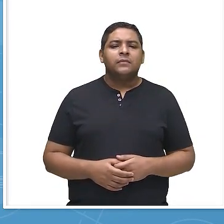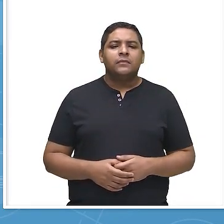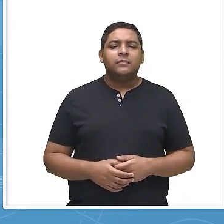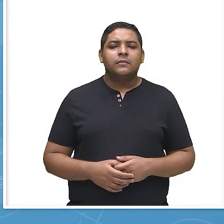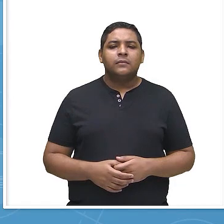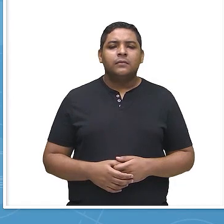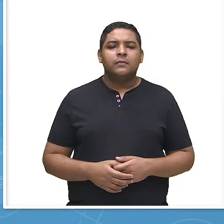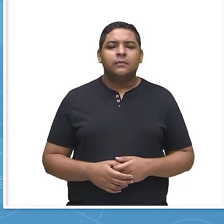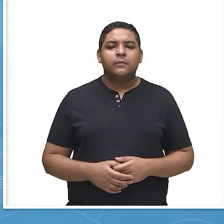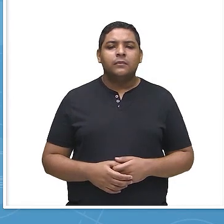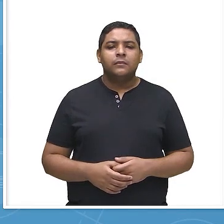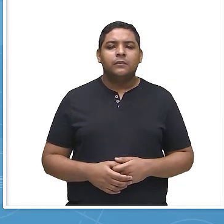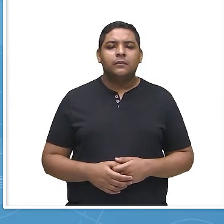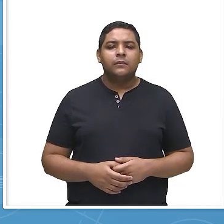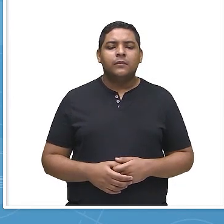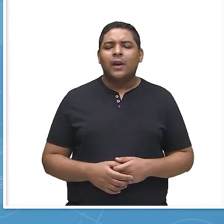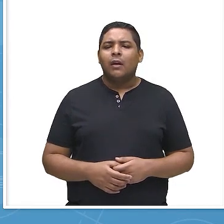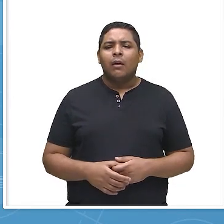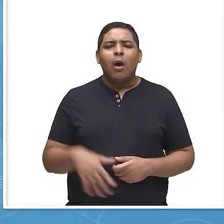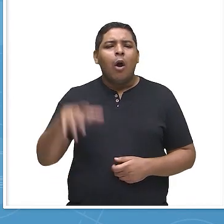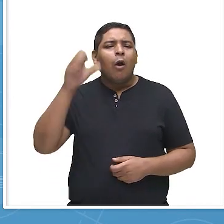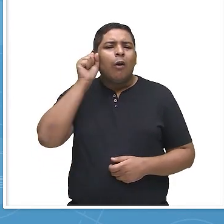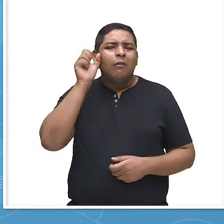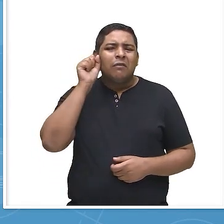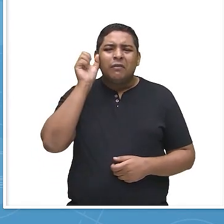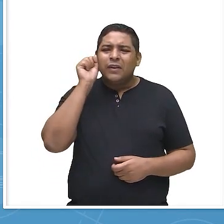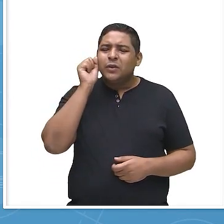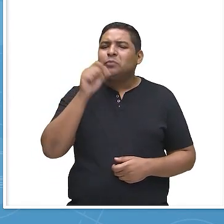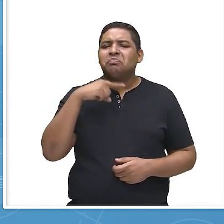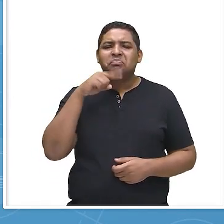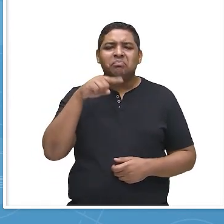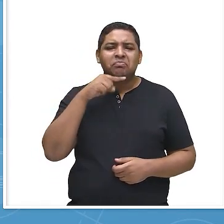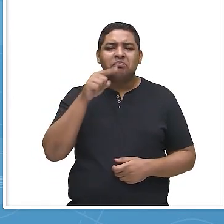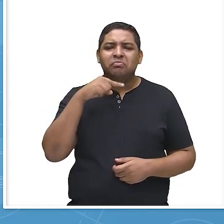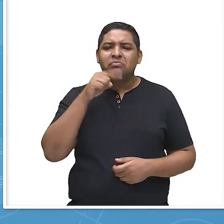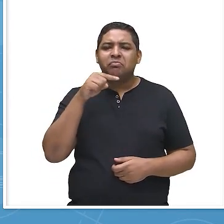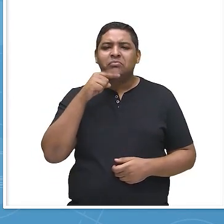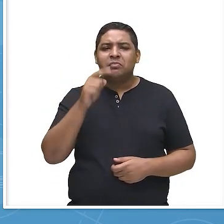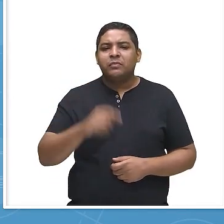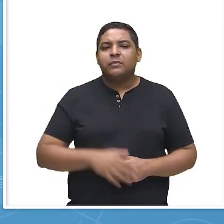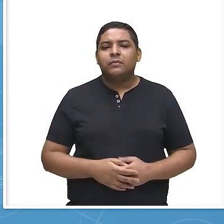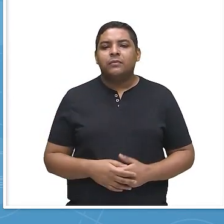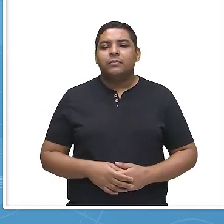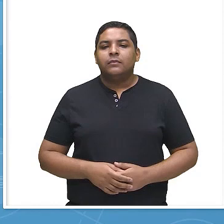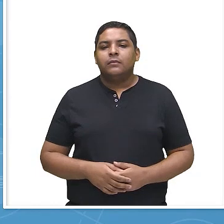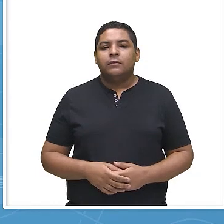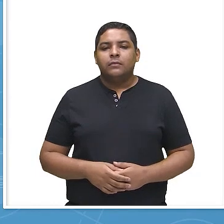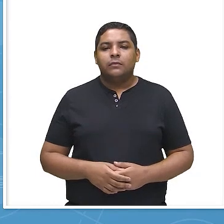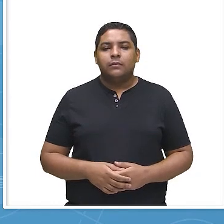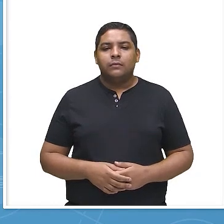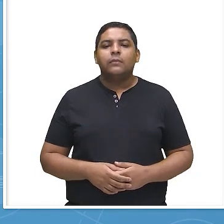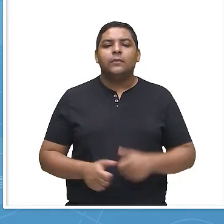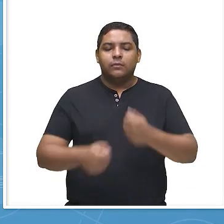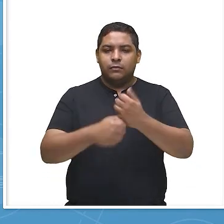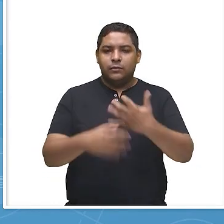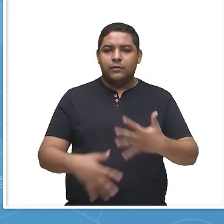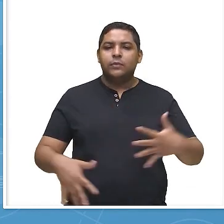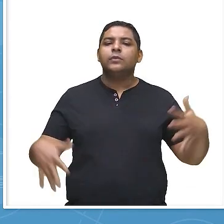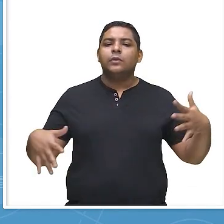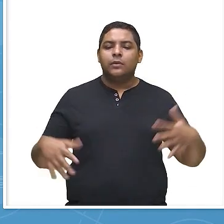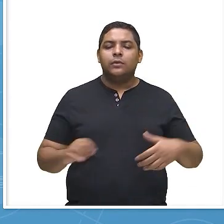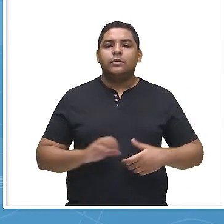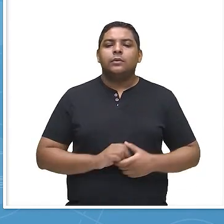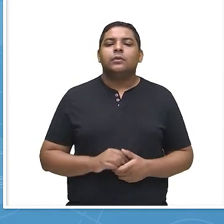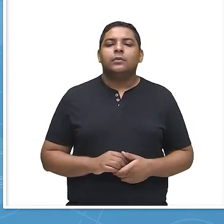vocês escrevem, tá? Eu acho que eu falei durante a exposição, né? Quero ouvir vocês, então eu quero ouvir vocês no chat, né?